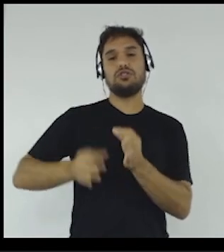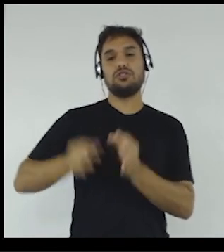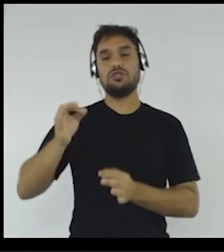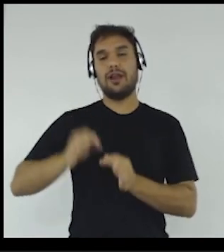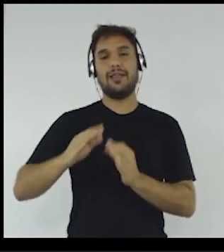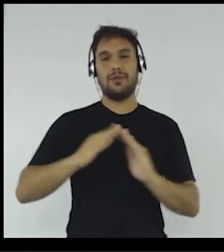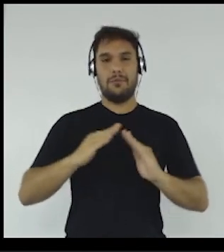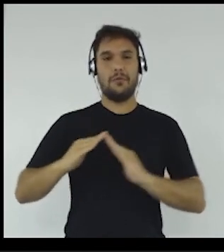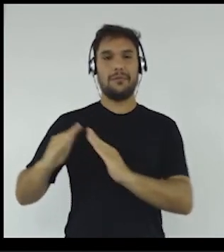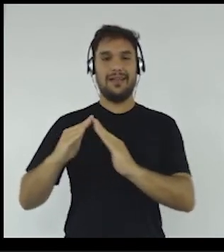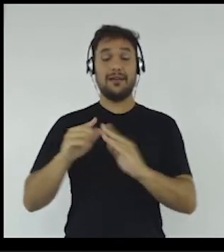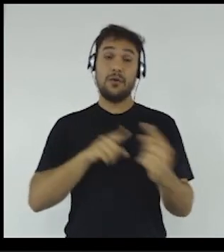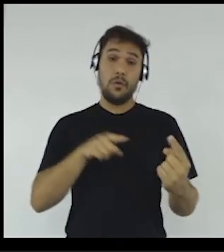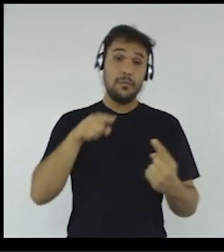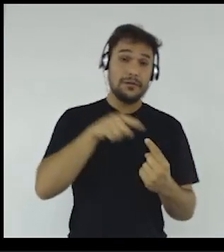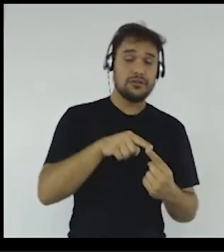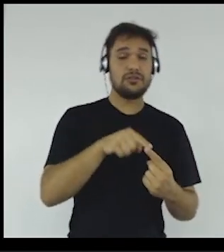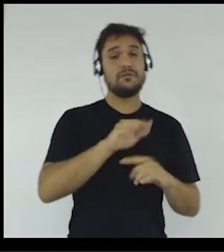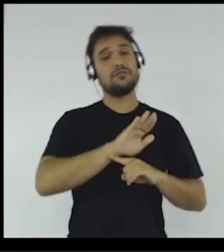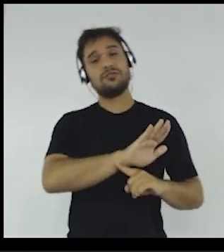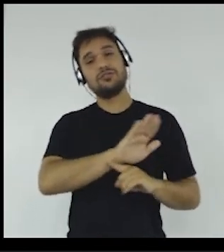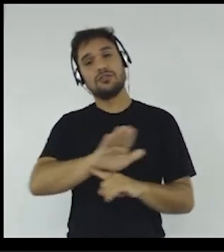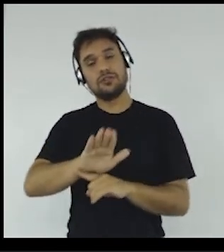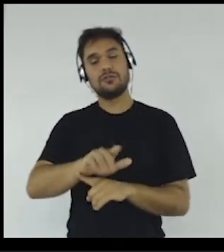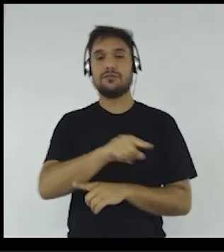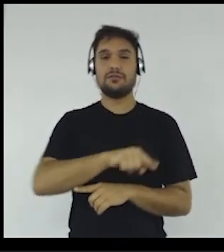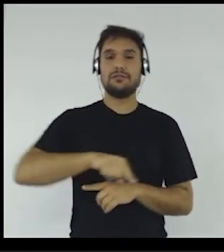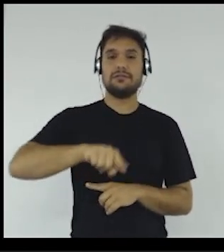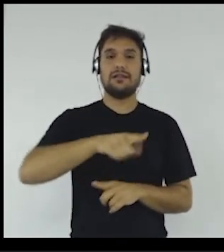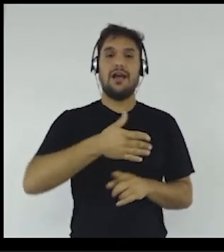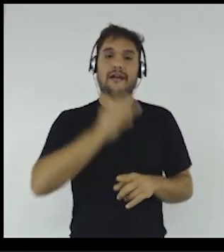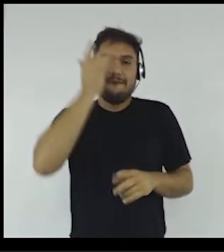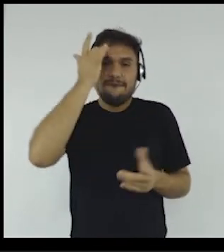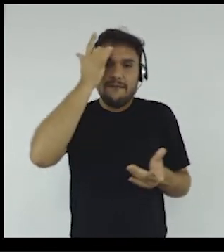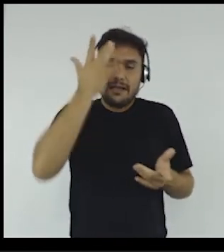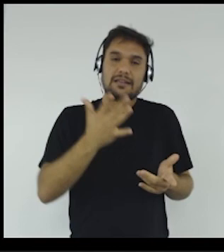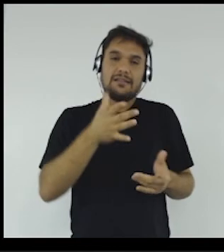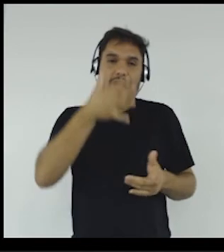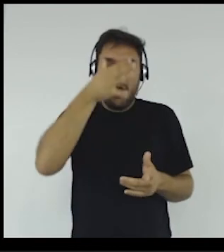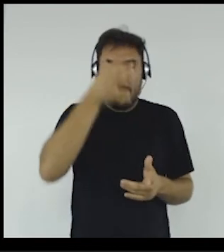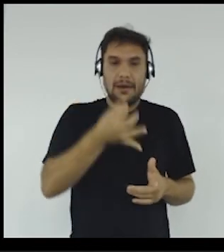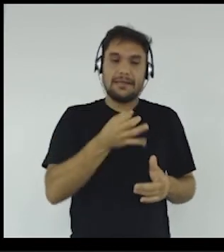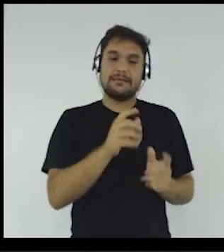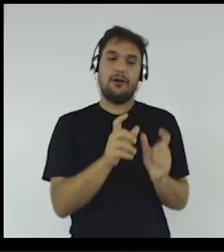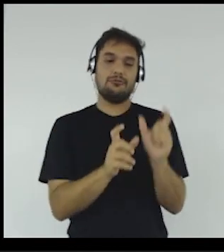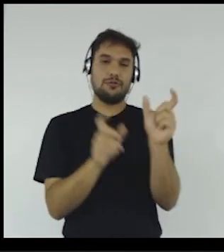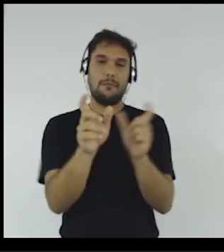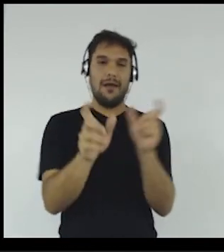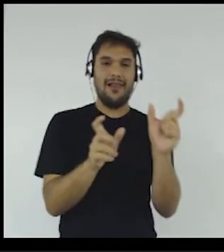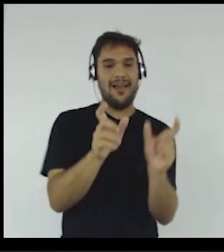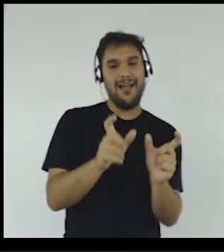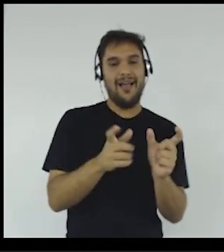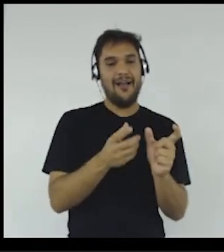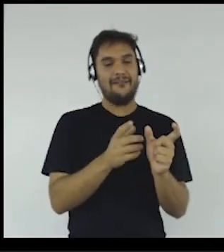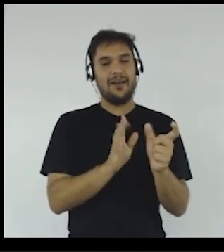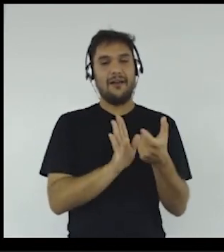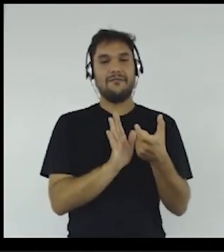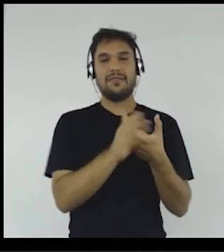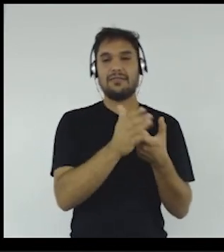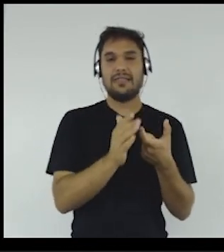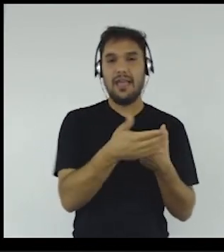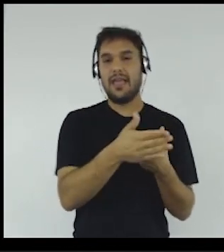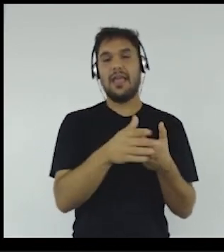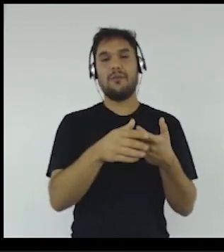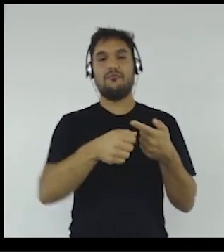principal objetivo de contribuir e facilitar a compreensão de palavras, expressões ou